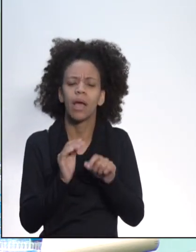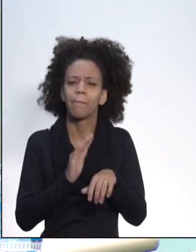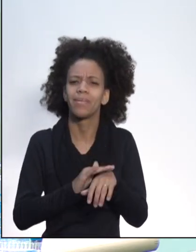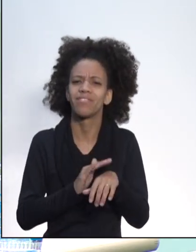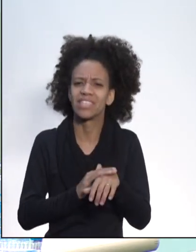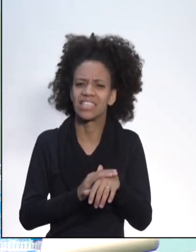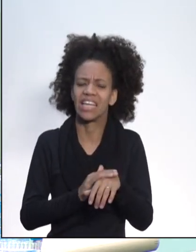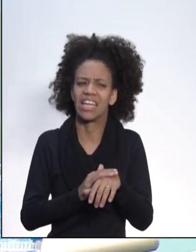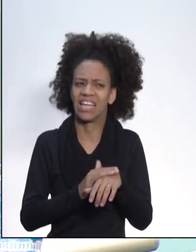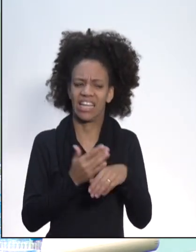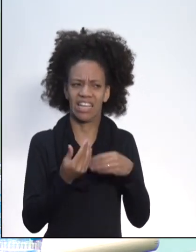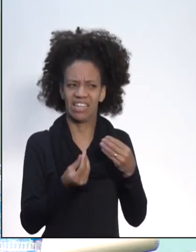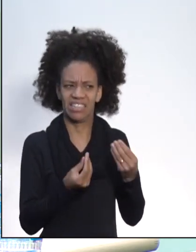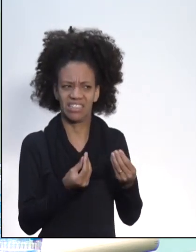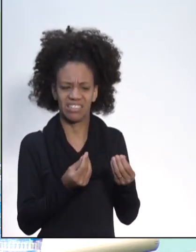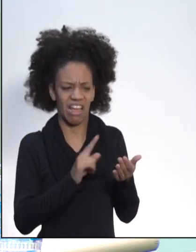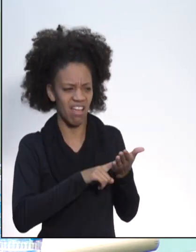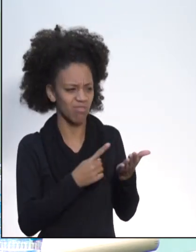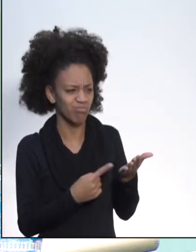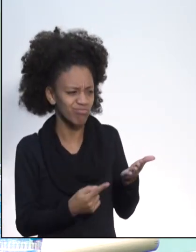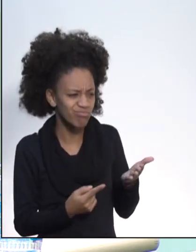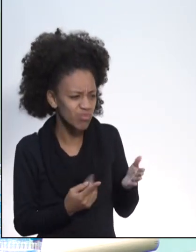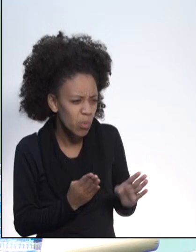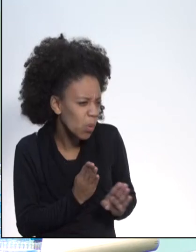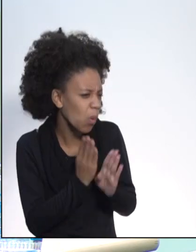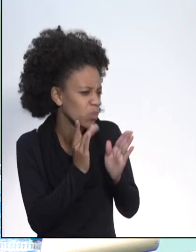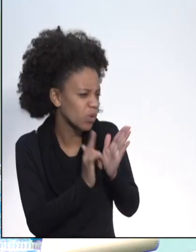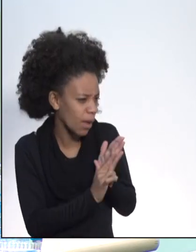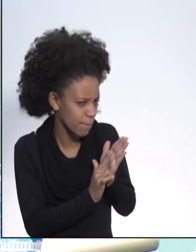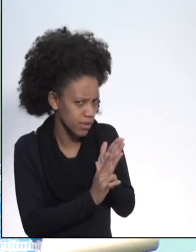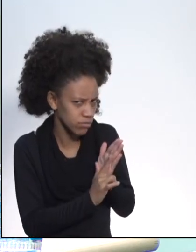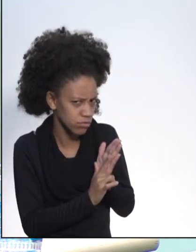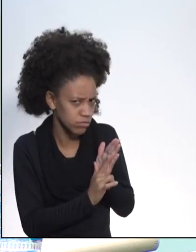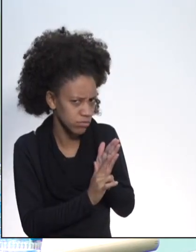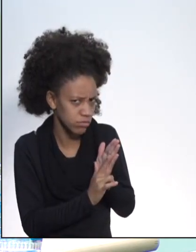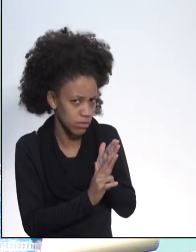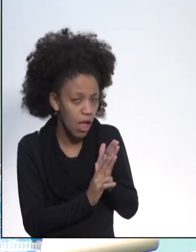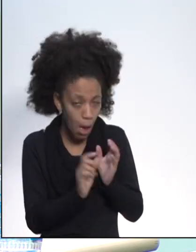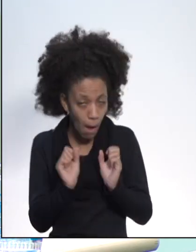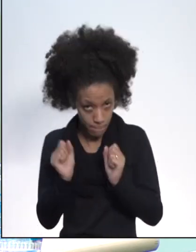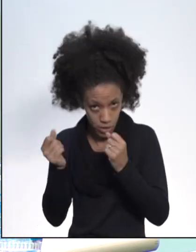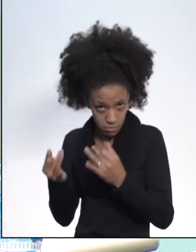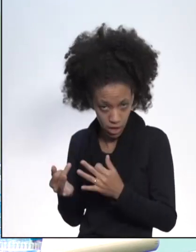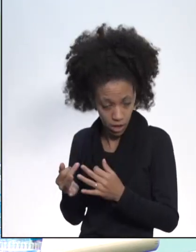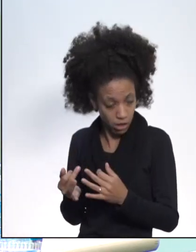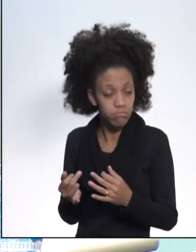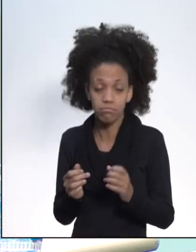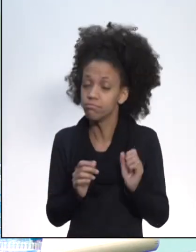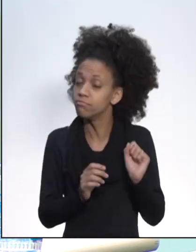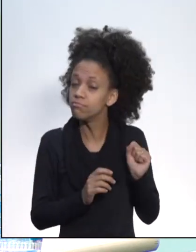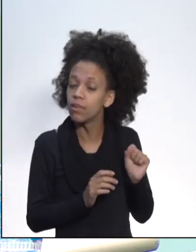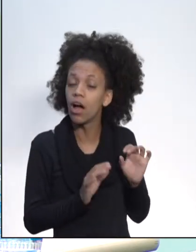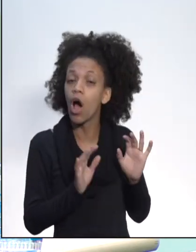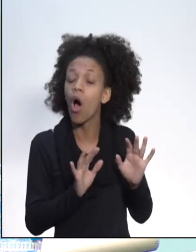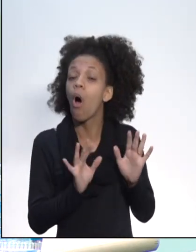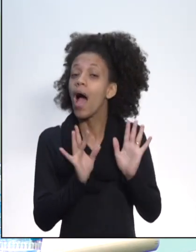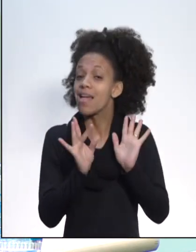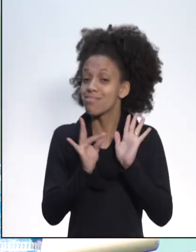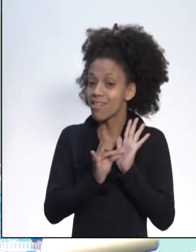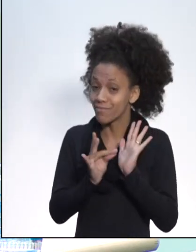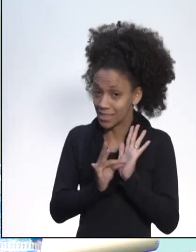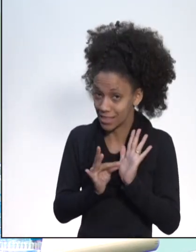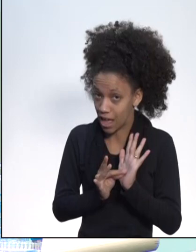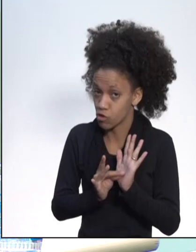caderno do aluno, o que não achou a página. Eu posso explicar Claro. o que é? Então, na verdade, o que